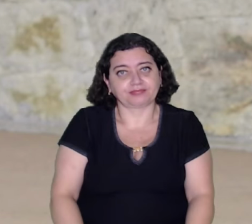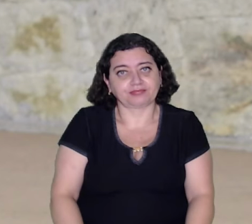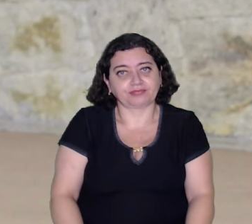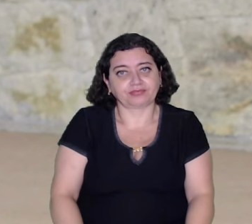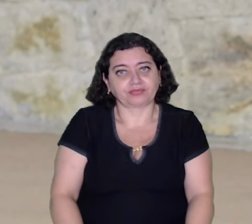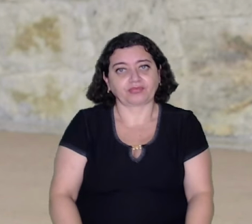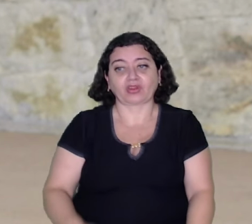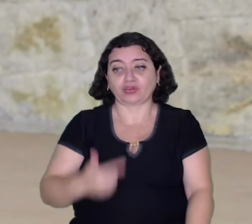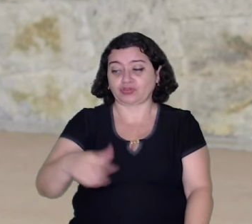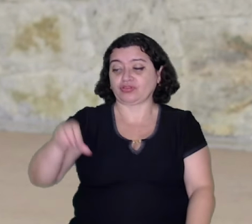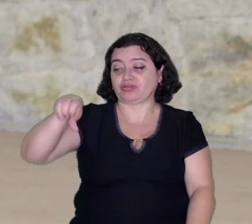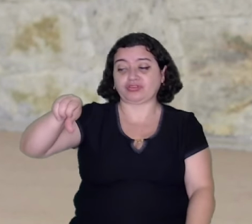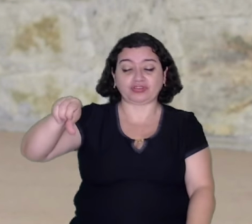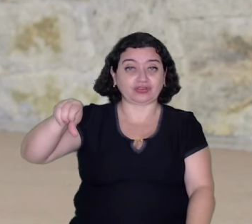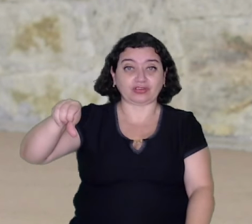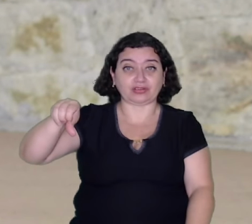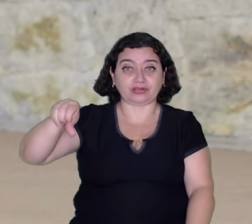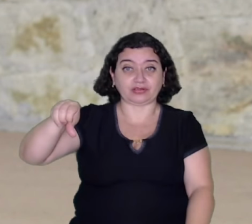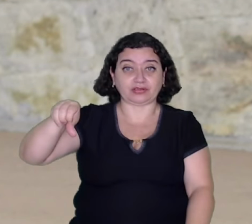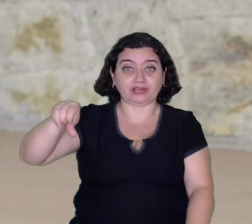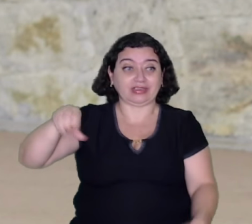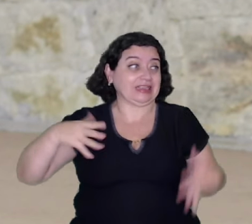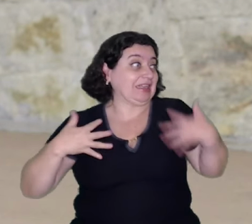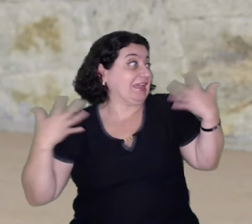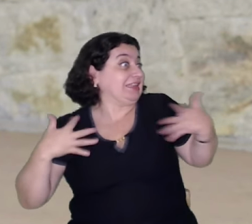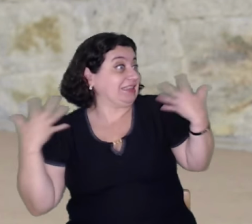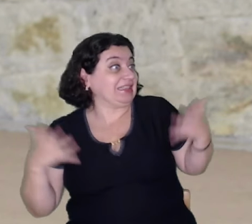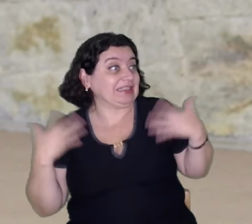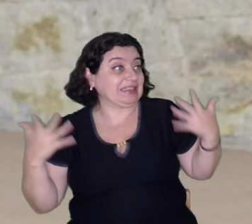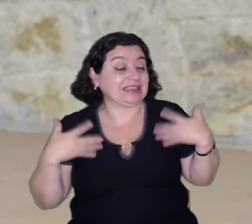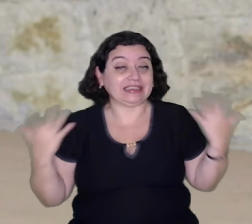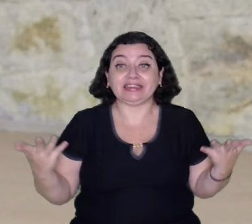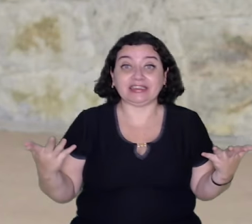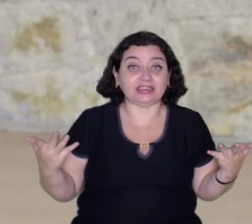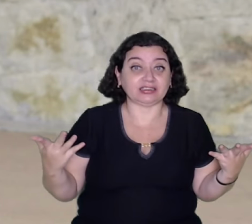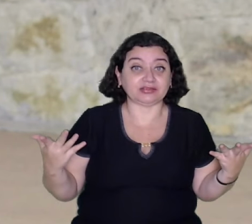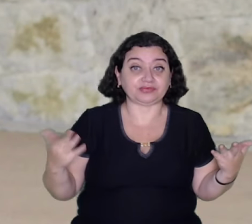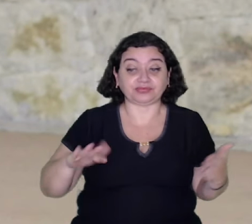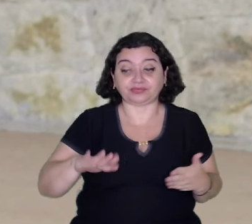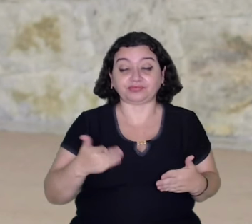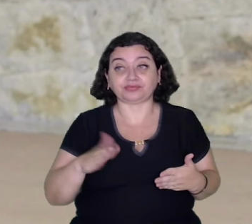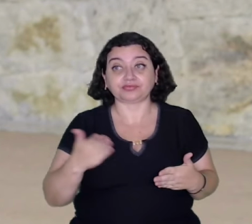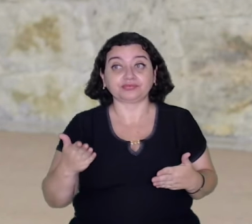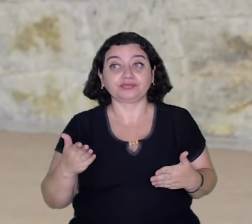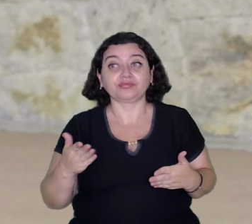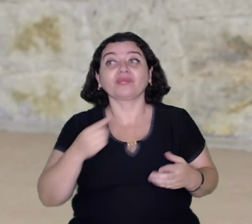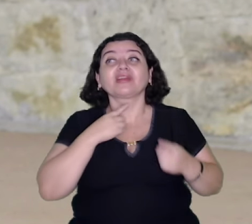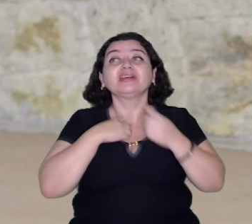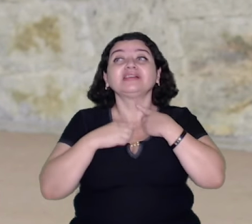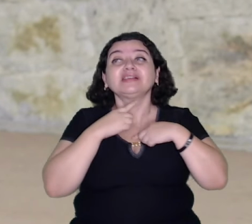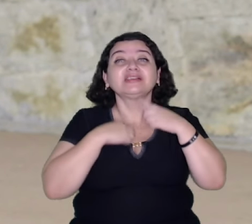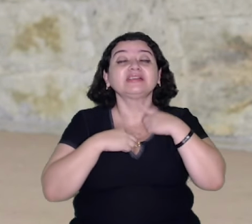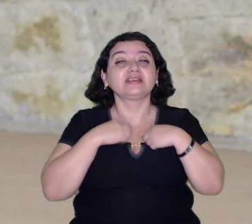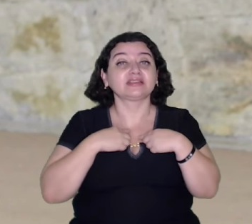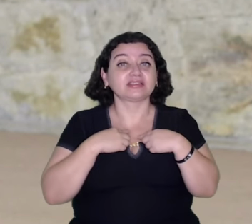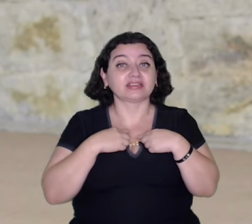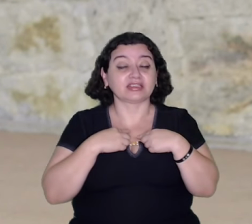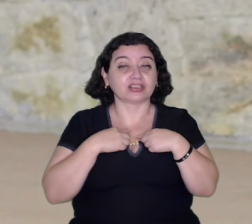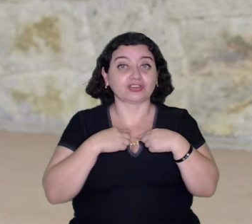Os demais, talvez tomado pela euforia, talvez tomado pelo desejo de rever os